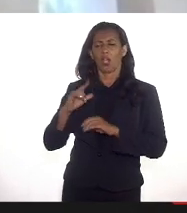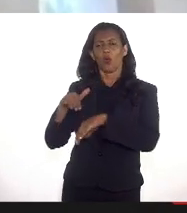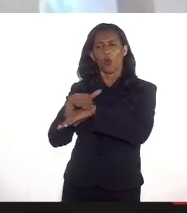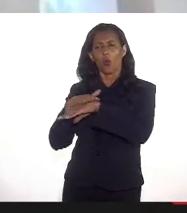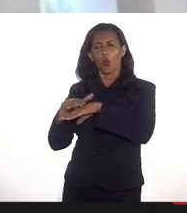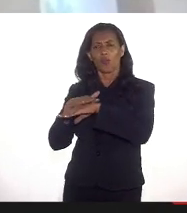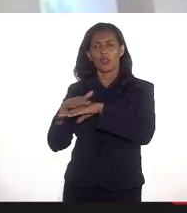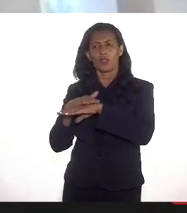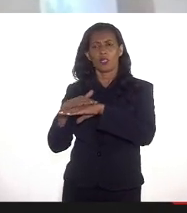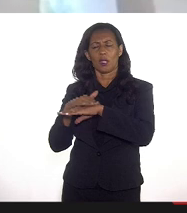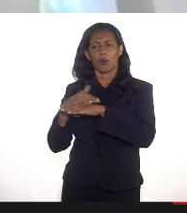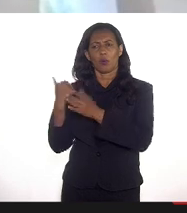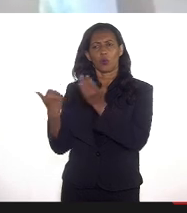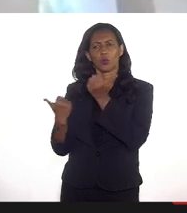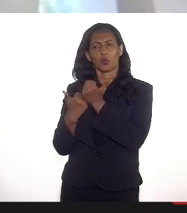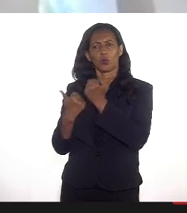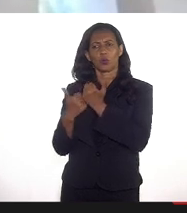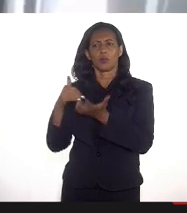poder sanar essa questão.